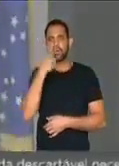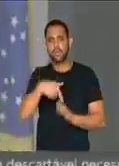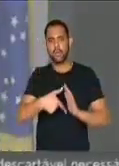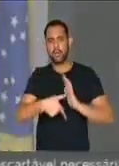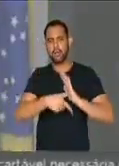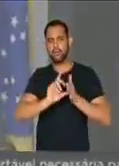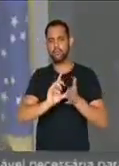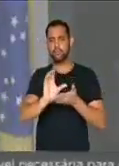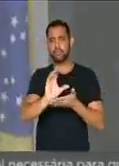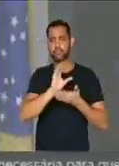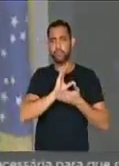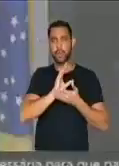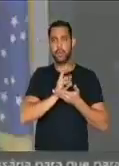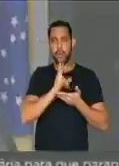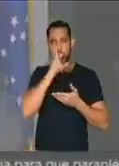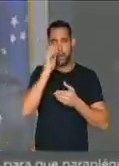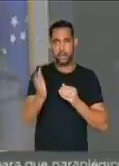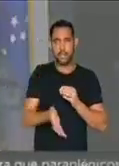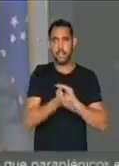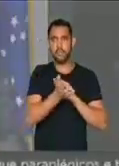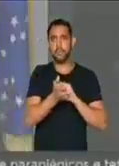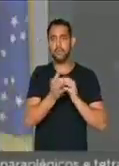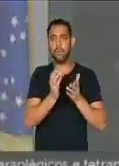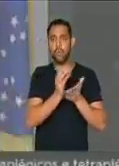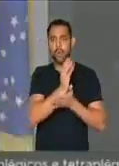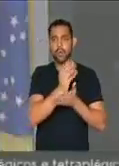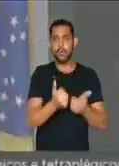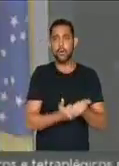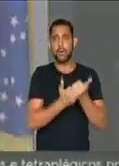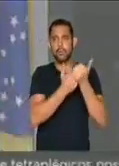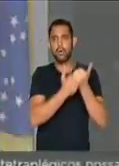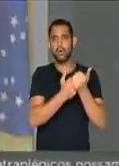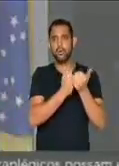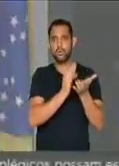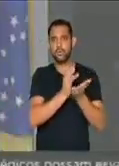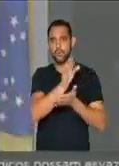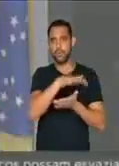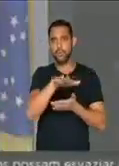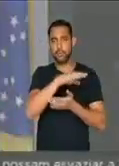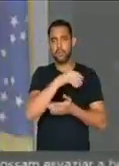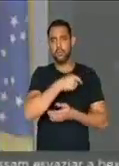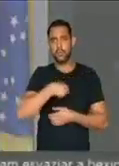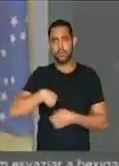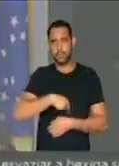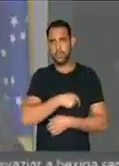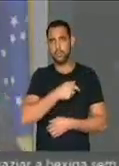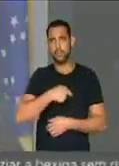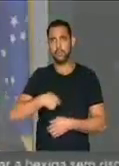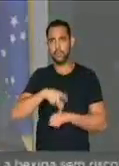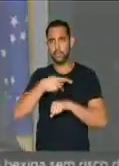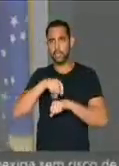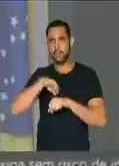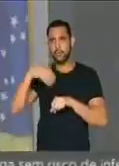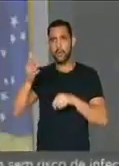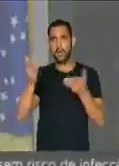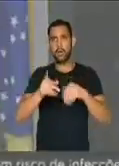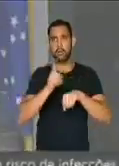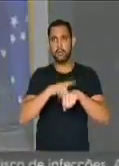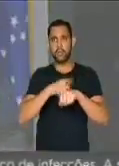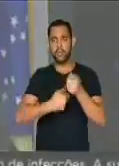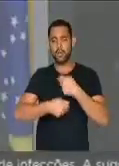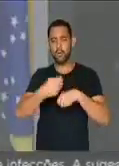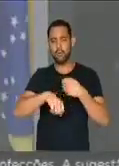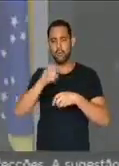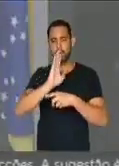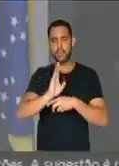antecipar recursos, reforçando seu caixa e recebendo o aporte de investimento chinês, de investimento estrangeiro, no momento que a